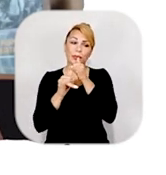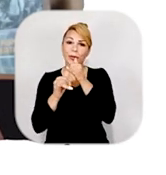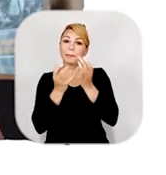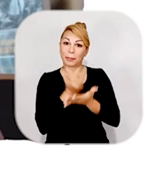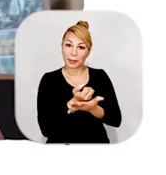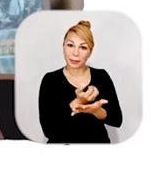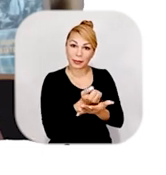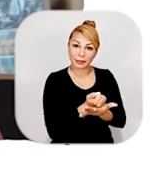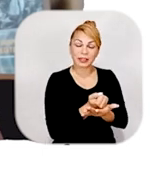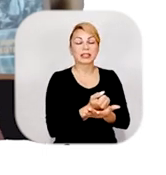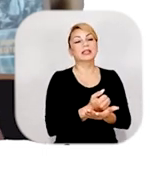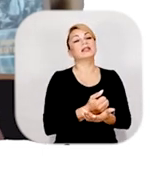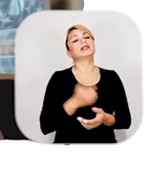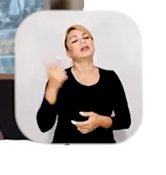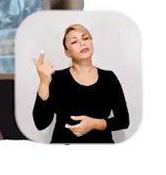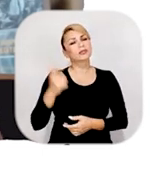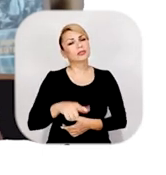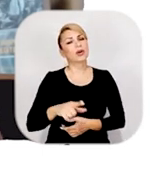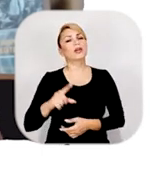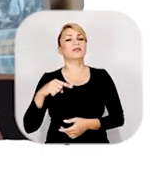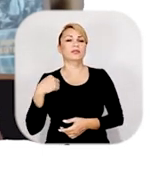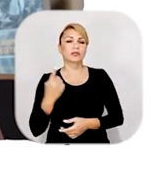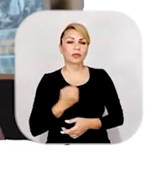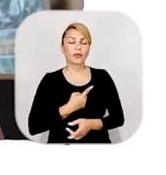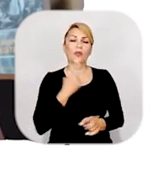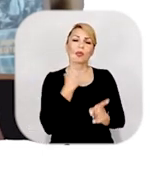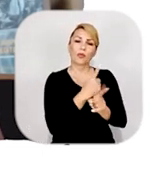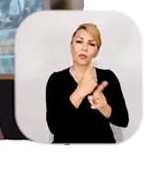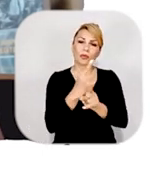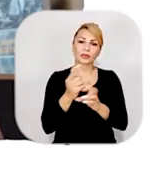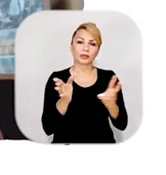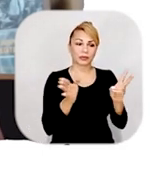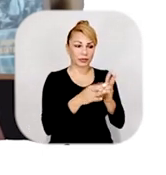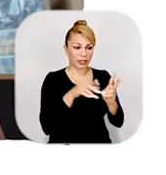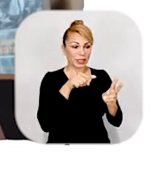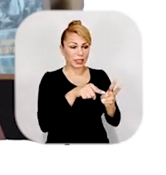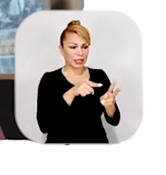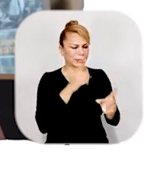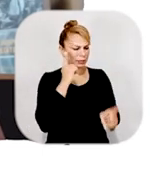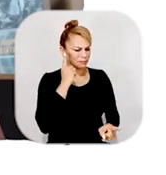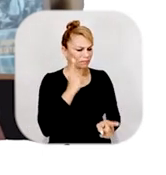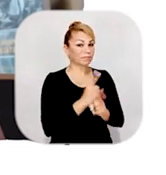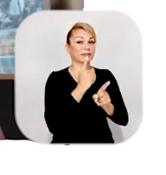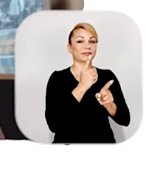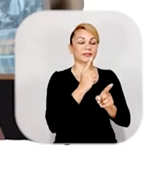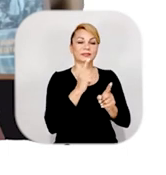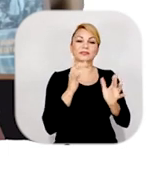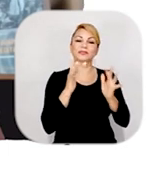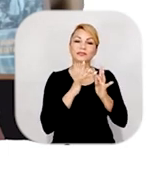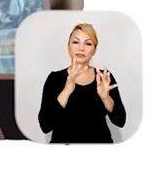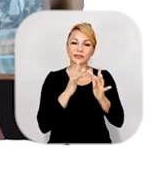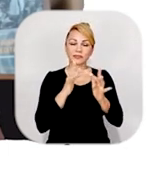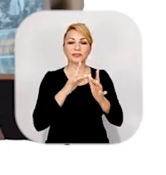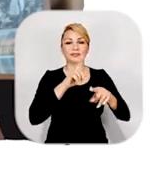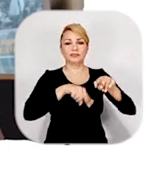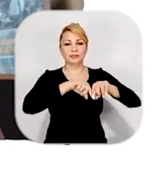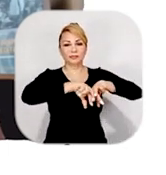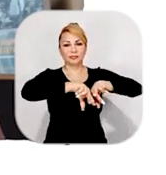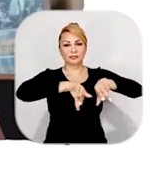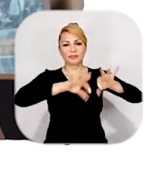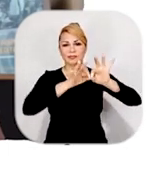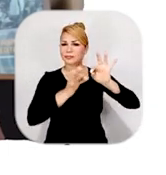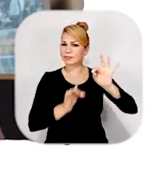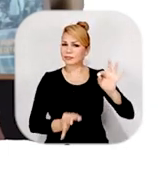gente tem contato com os indígenas e que eles reconhecem, tem contato com esse material, que é muito